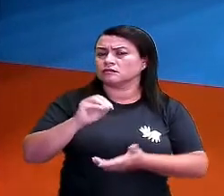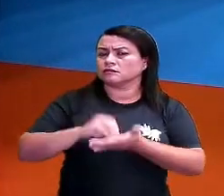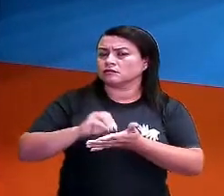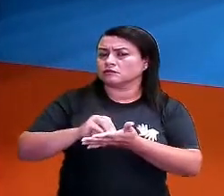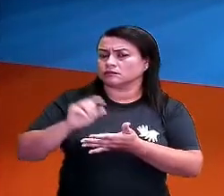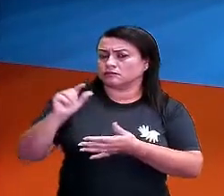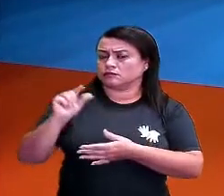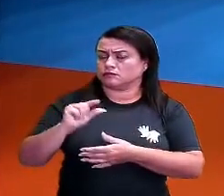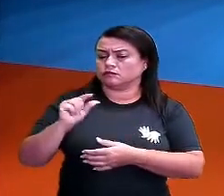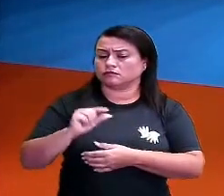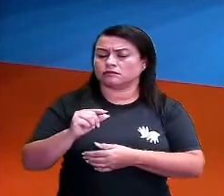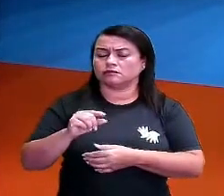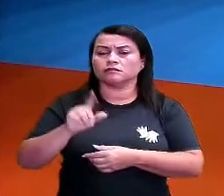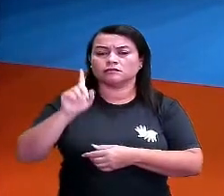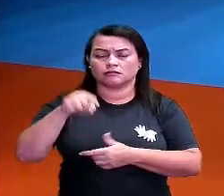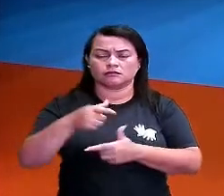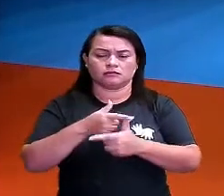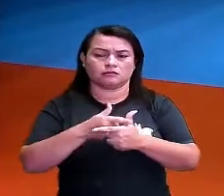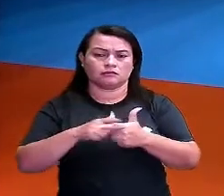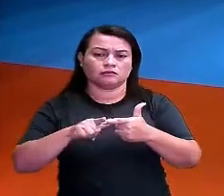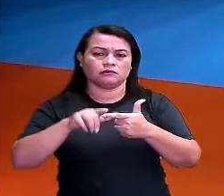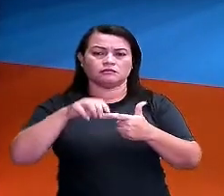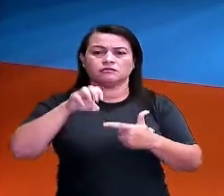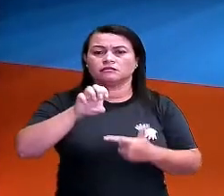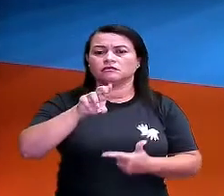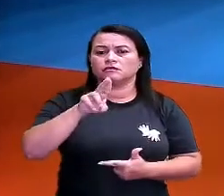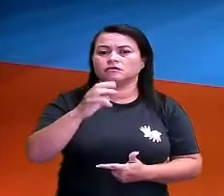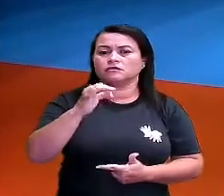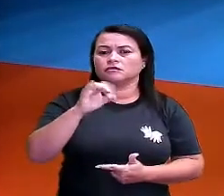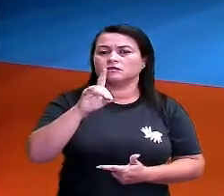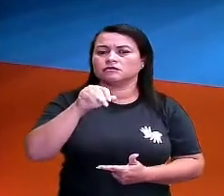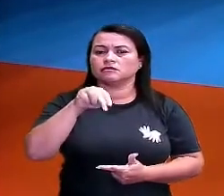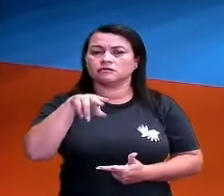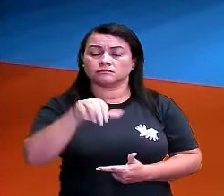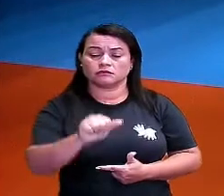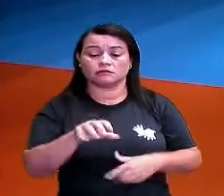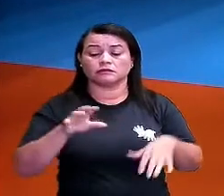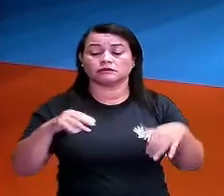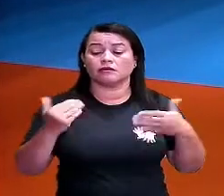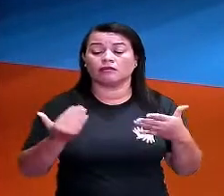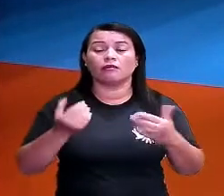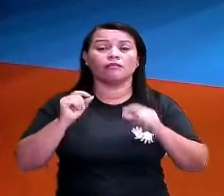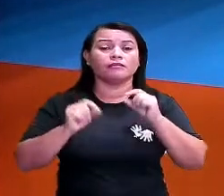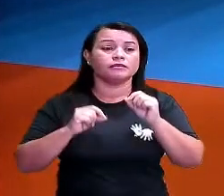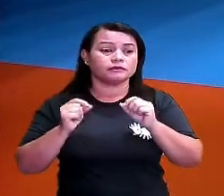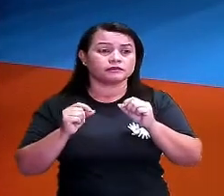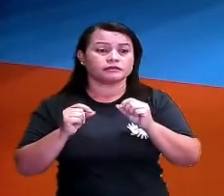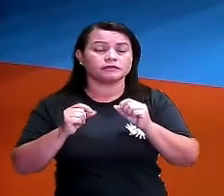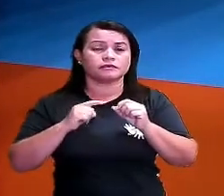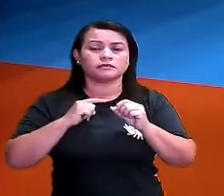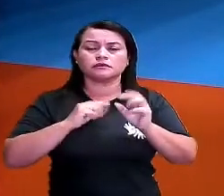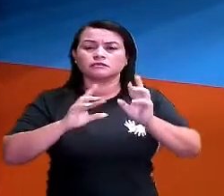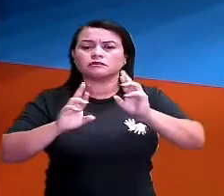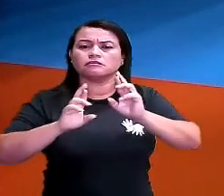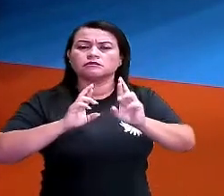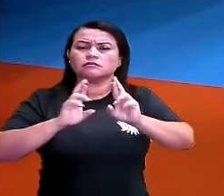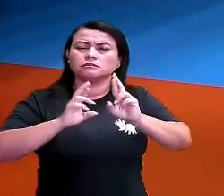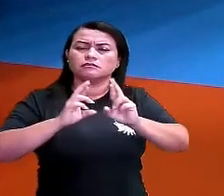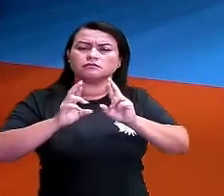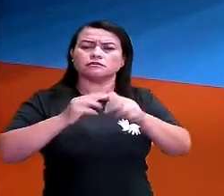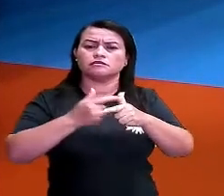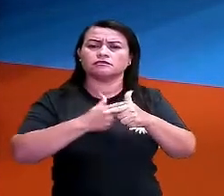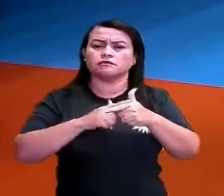chamada divisão euclidiana, tá? Então, essa relação da